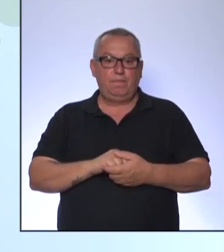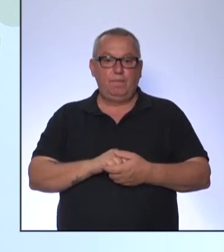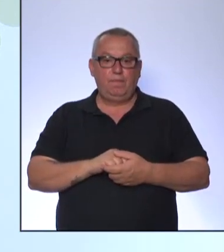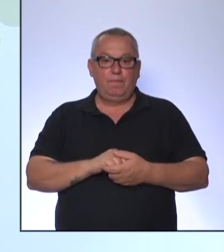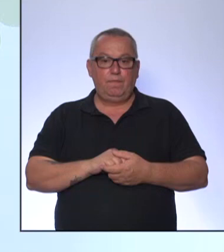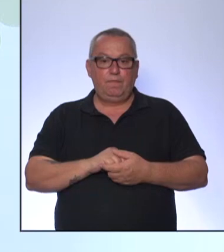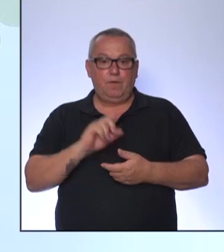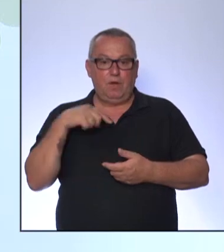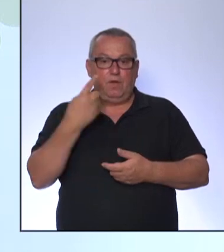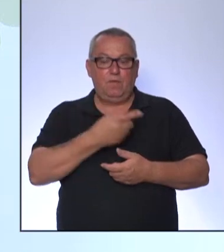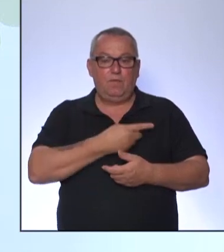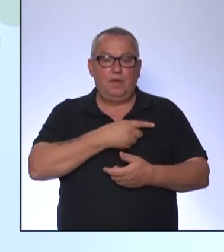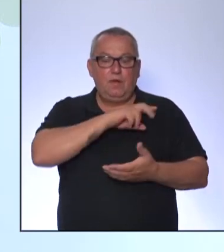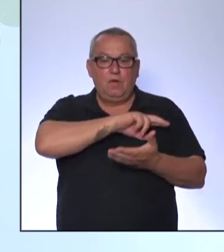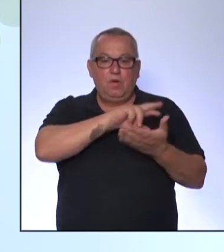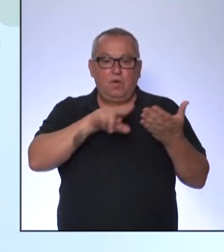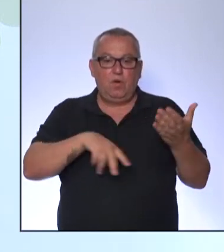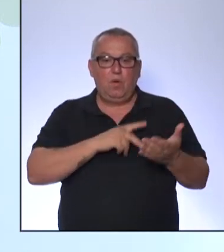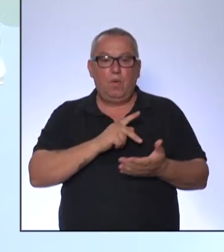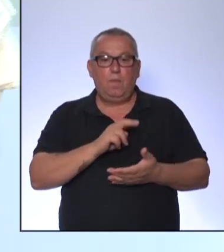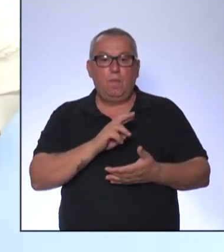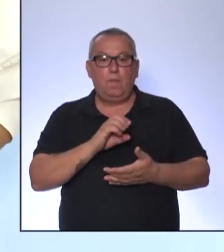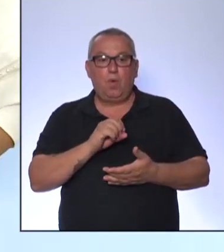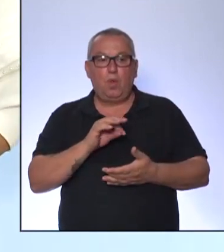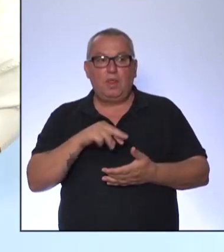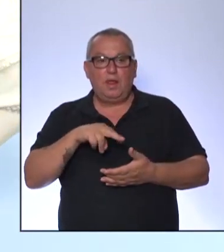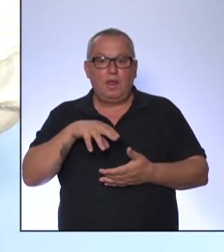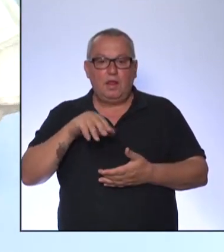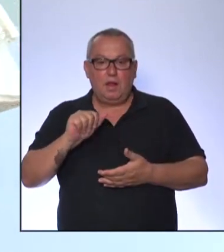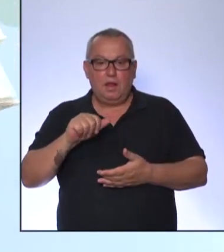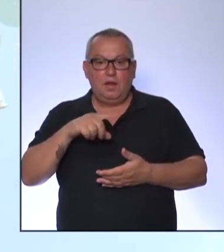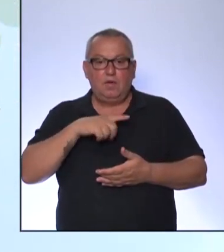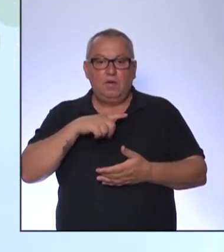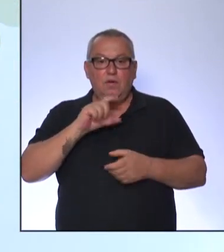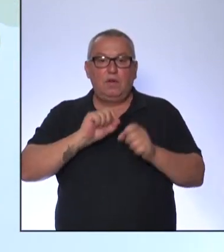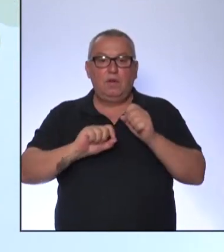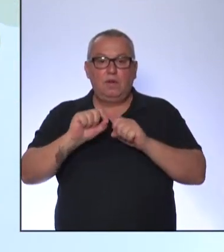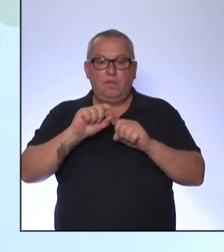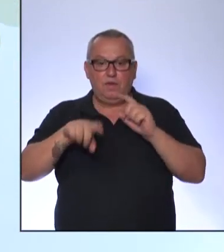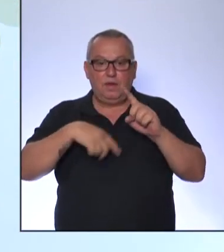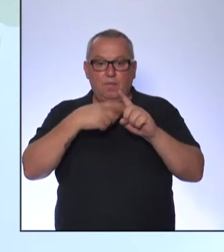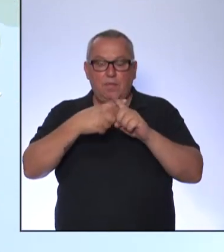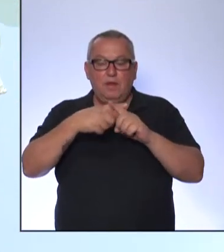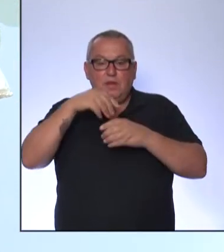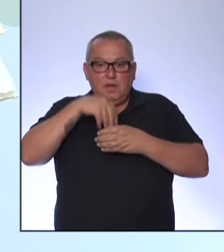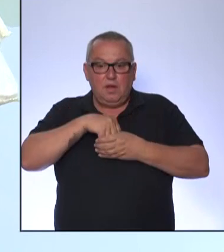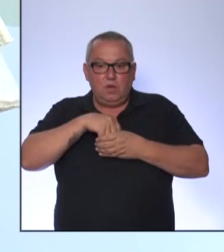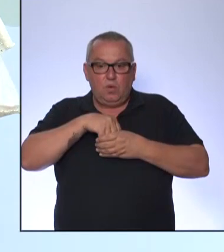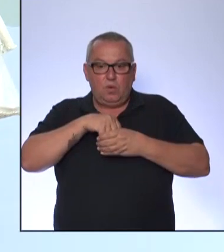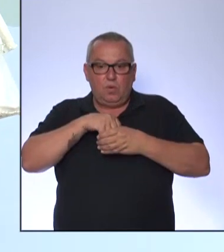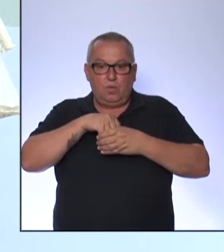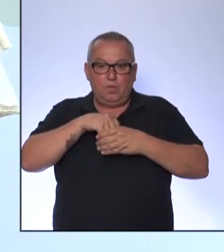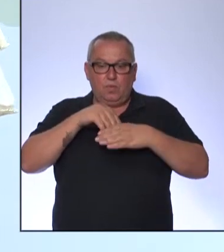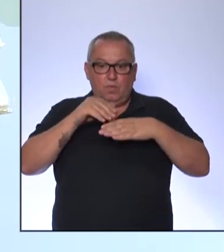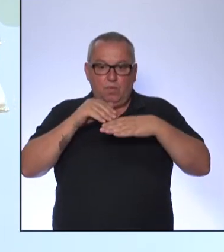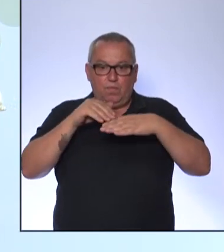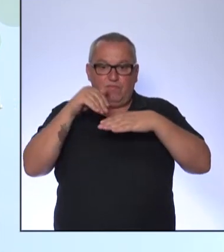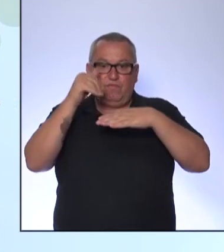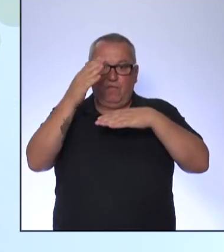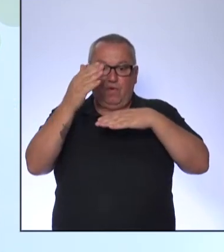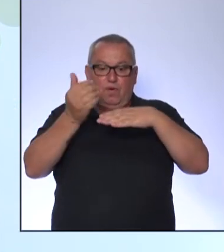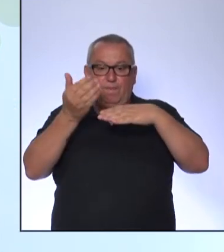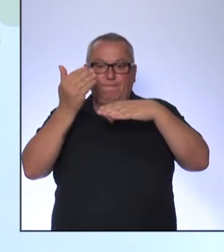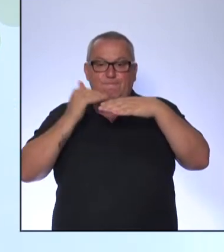E aí nós vamos ter vários tipos de proteínas, tá bom? Nós temos proteínas que ficam mais na parte interna, proteínas que ficam mais na